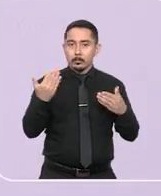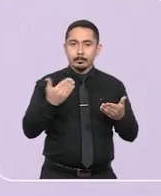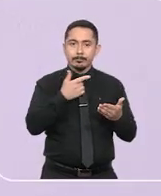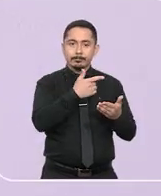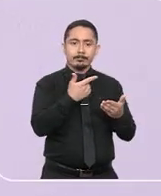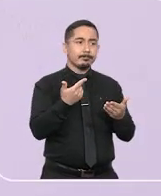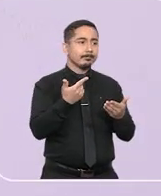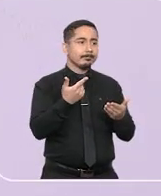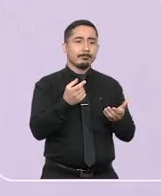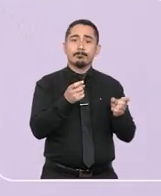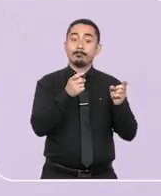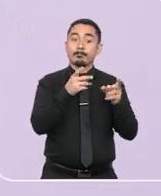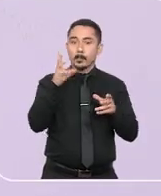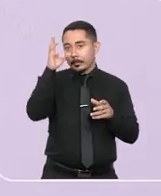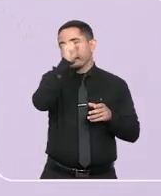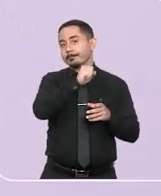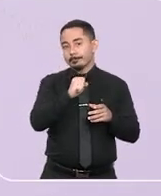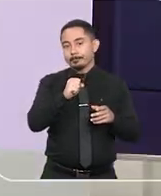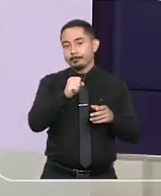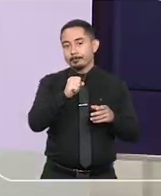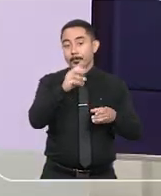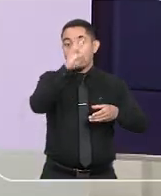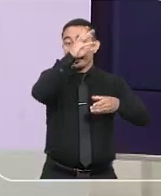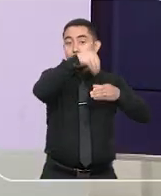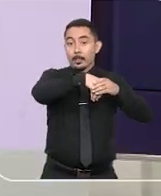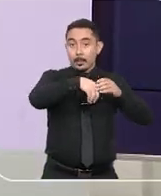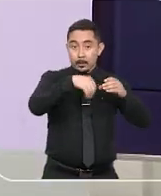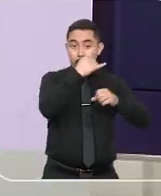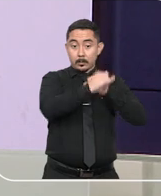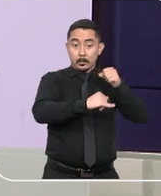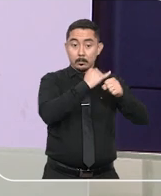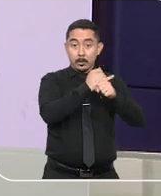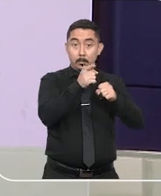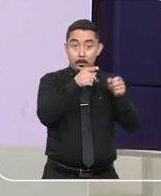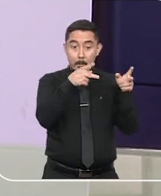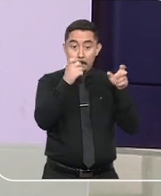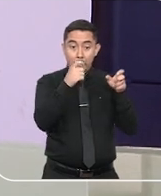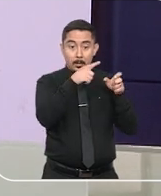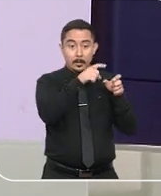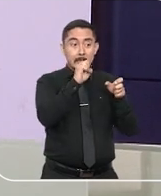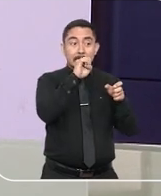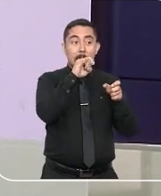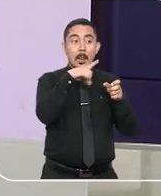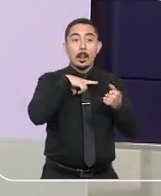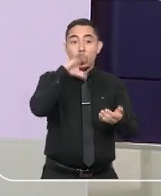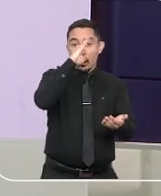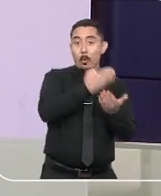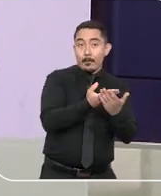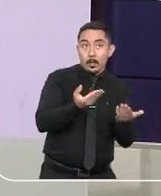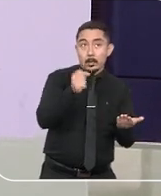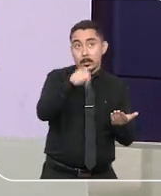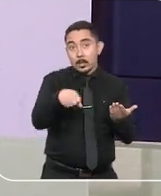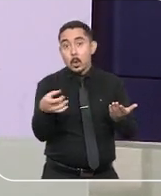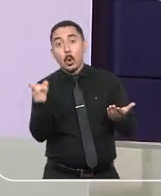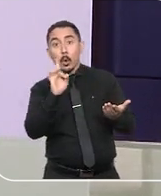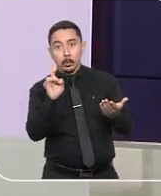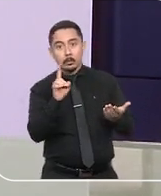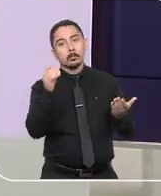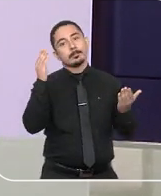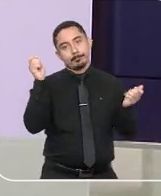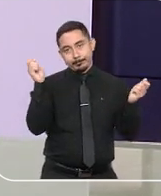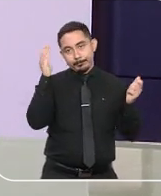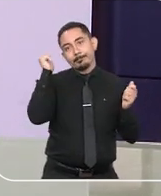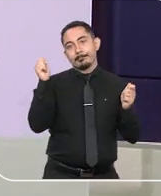Ainda assim, o episódio rendeu uma lição. Dentro desse site, dessas plataformas, você consegue ver a confiabilidade do vendedor que está